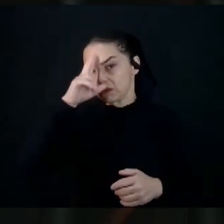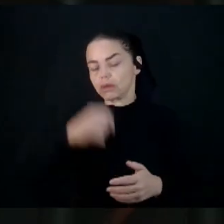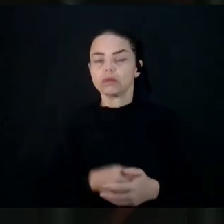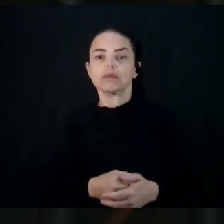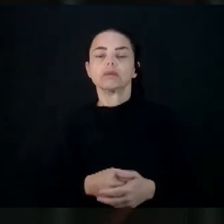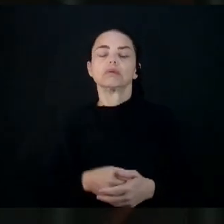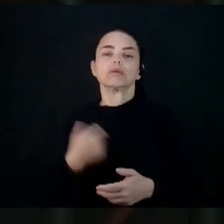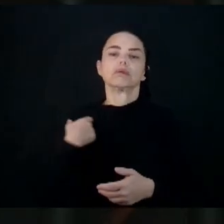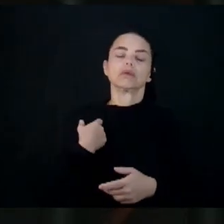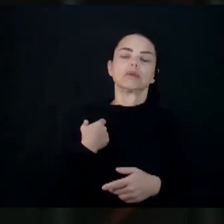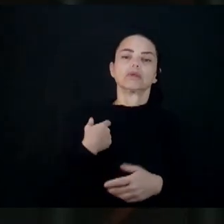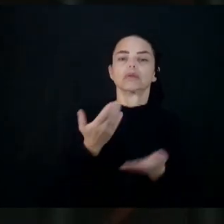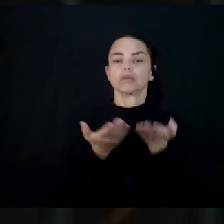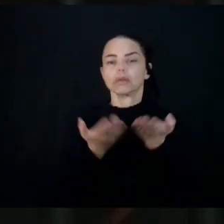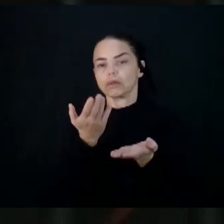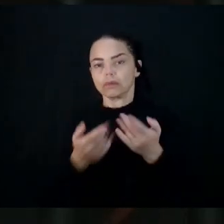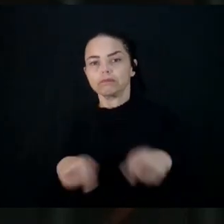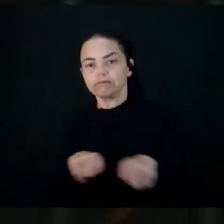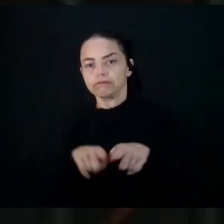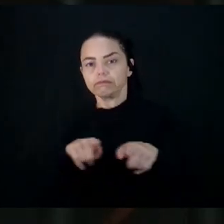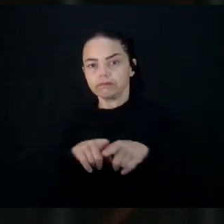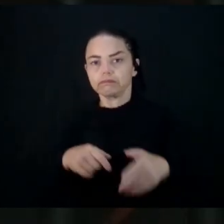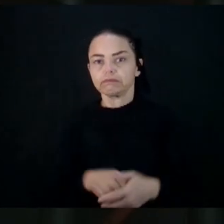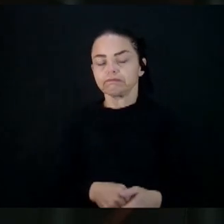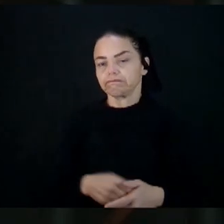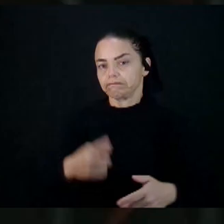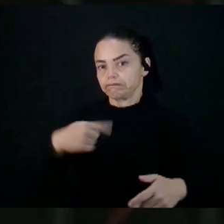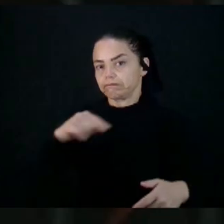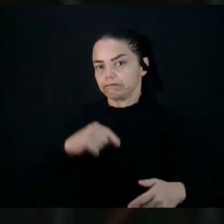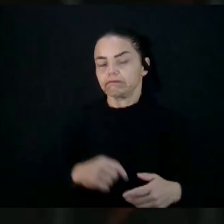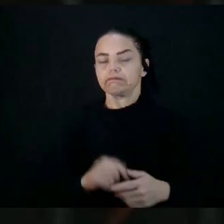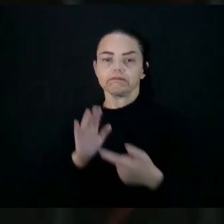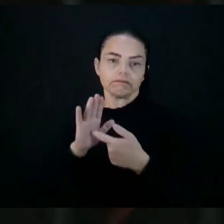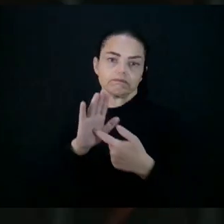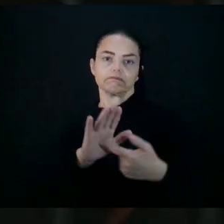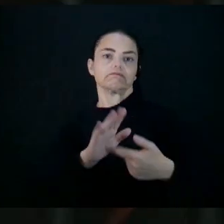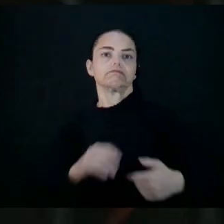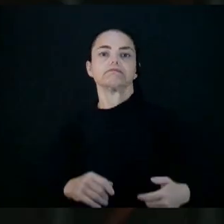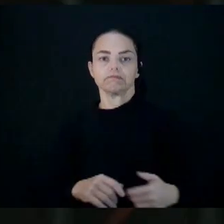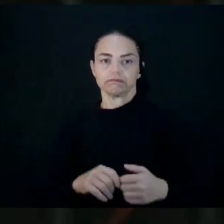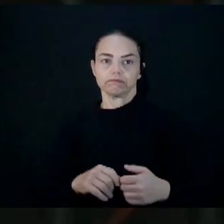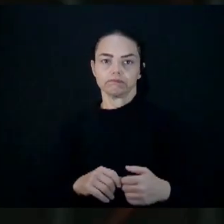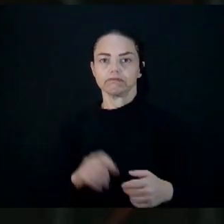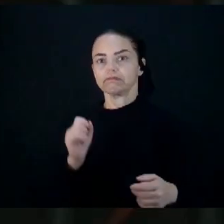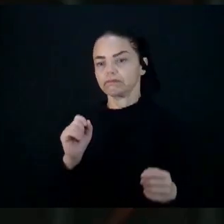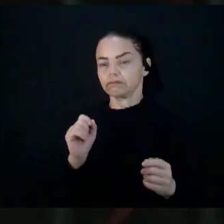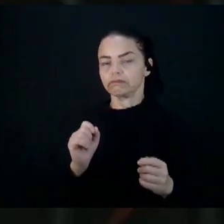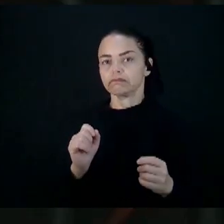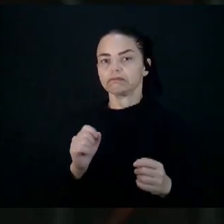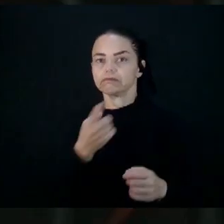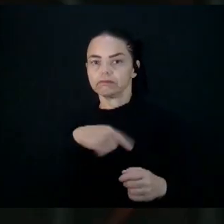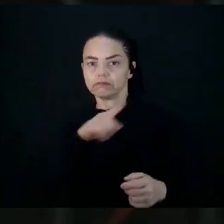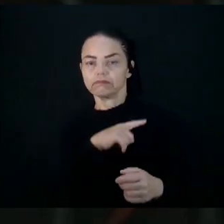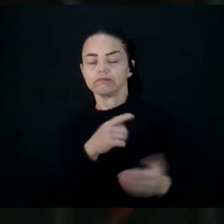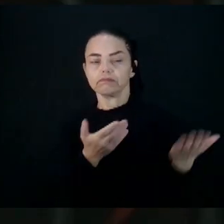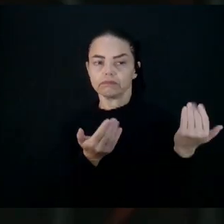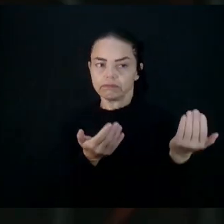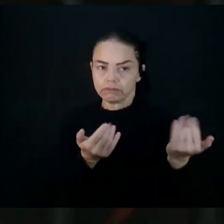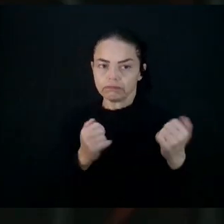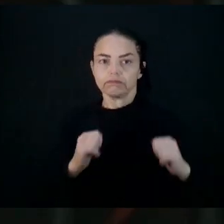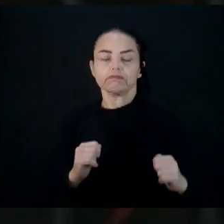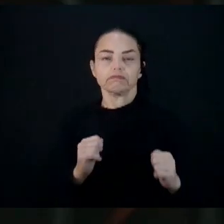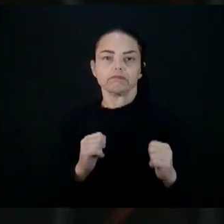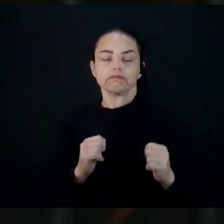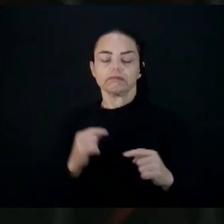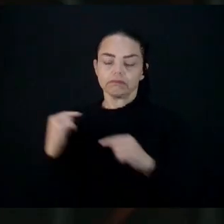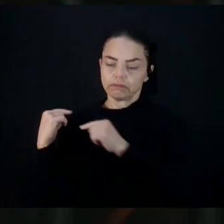e também do que nós estamos mostrando, né? Para os nossos jovens, essa